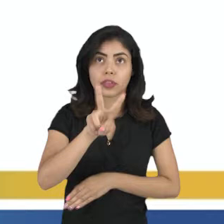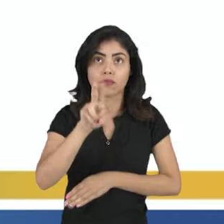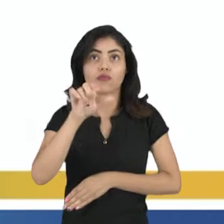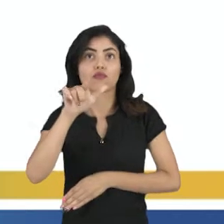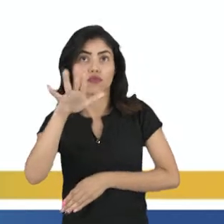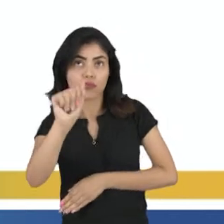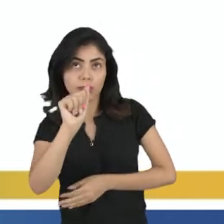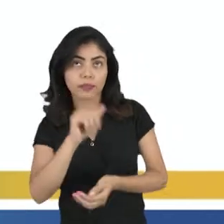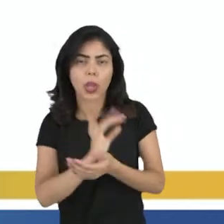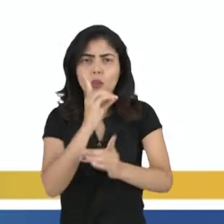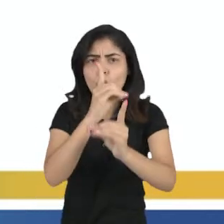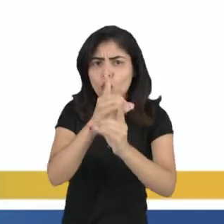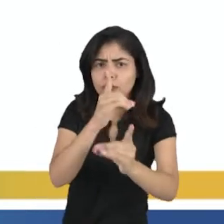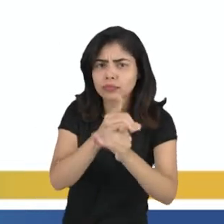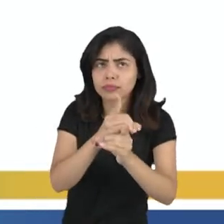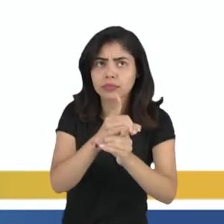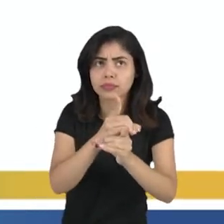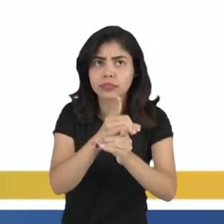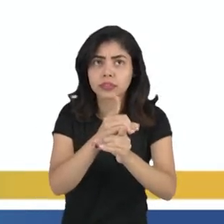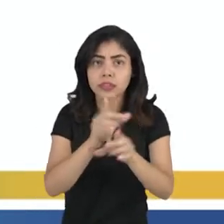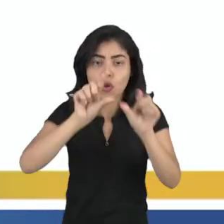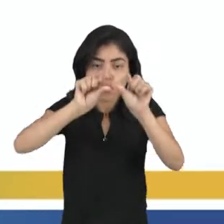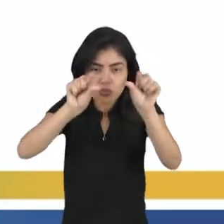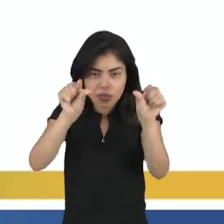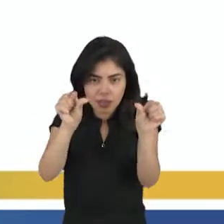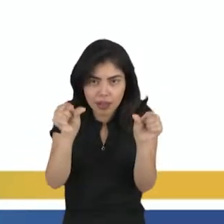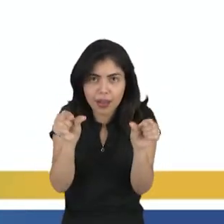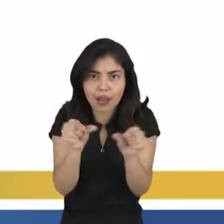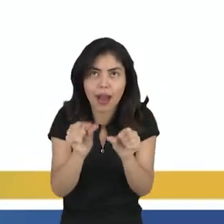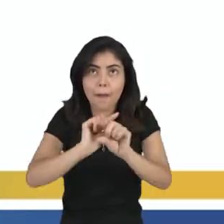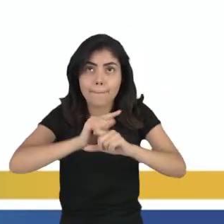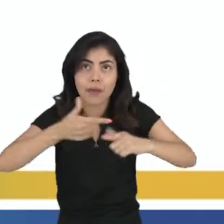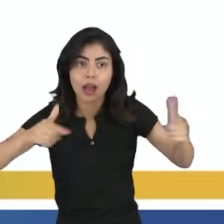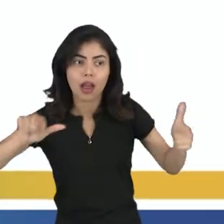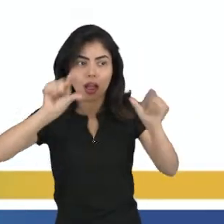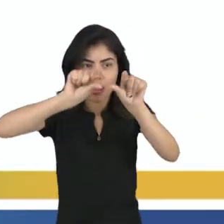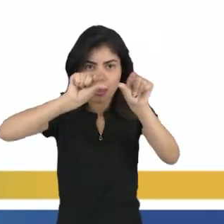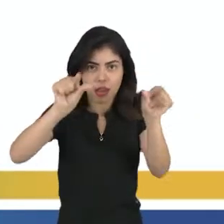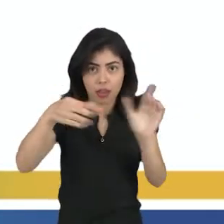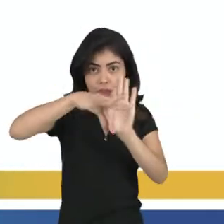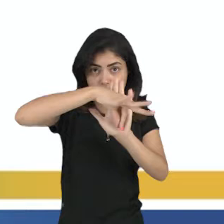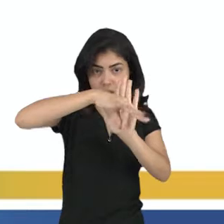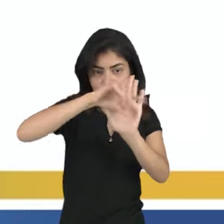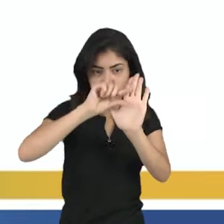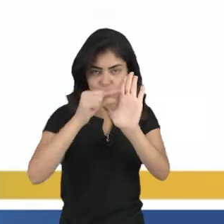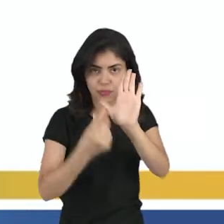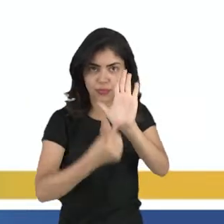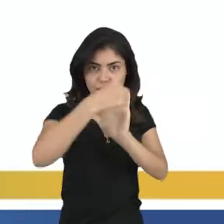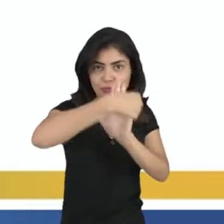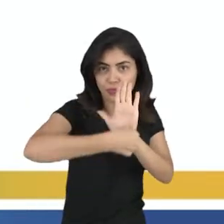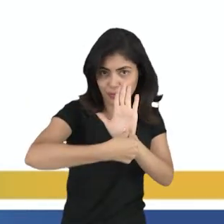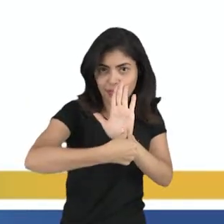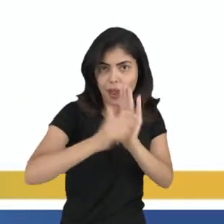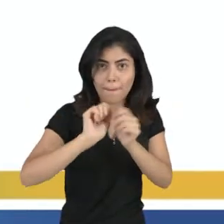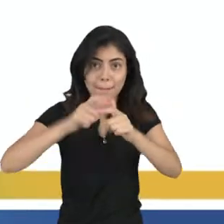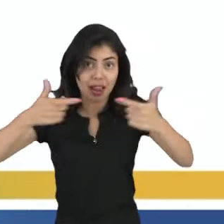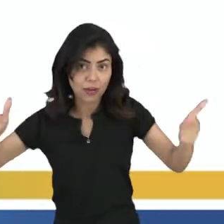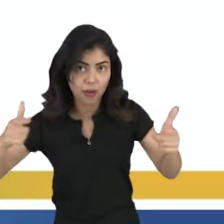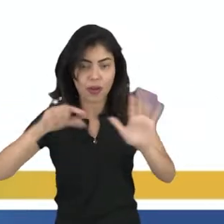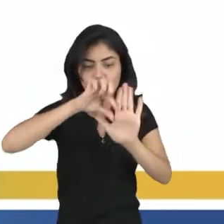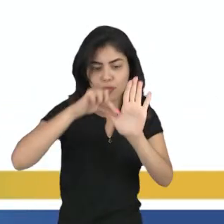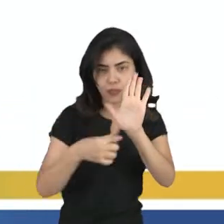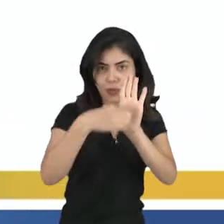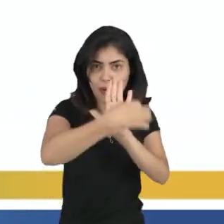vulva, onde a gente vai encontrar os lábios maiores, os lábios menores e o clitóris. E tanto